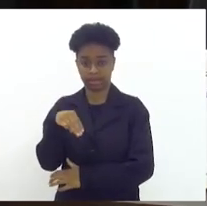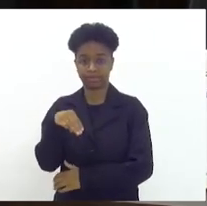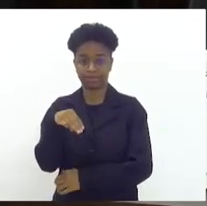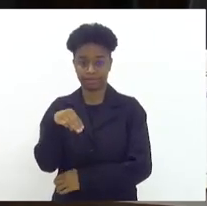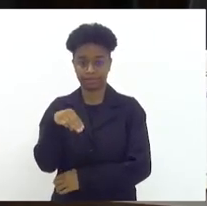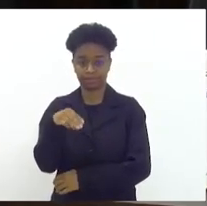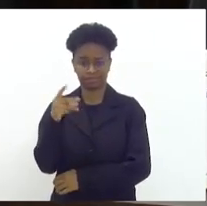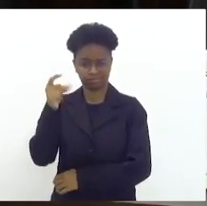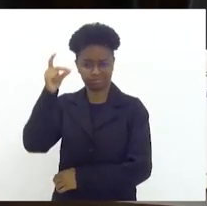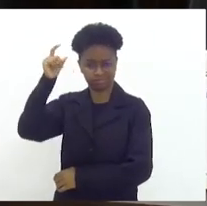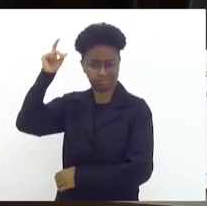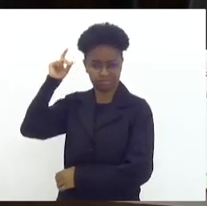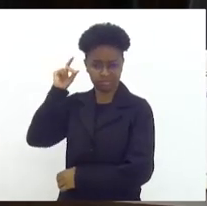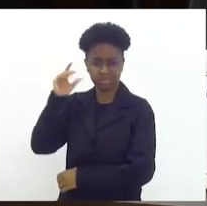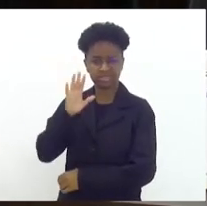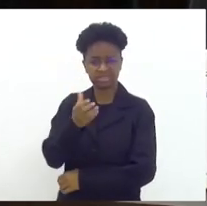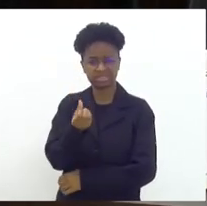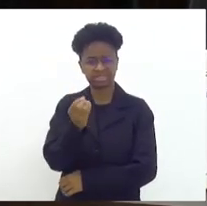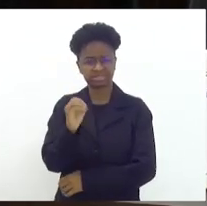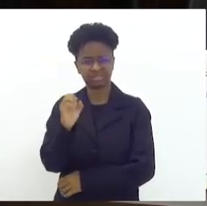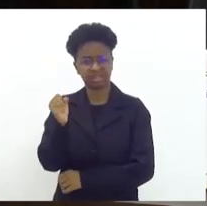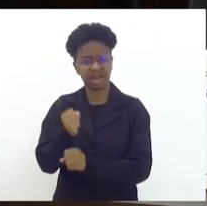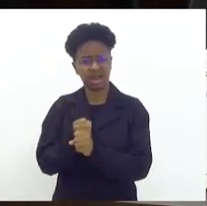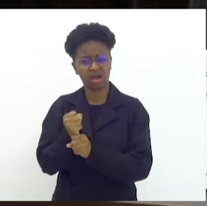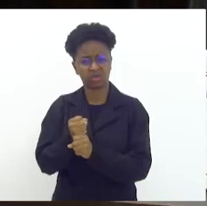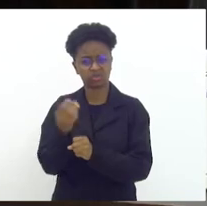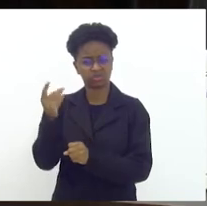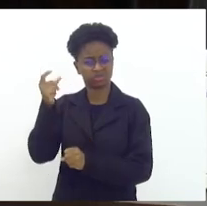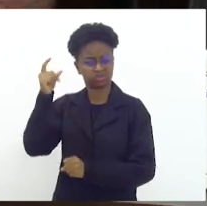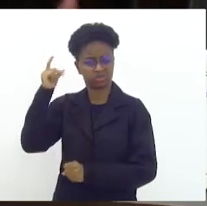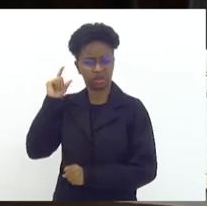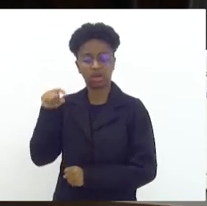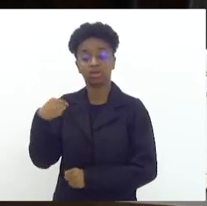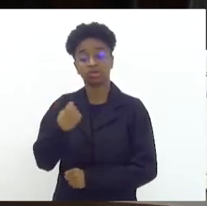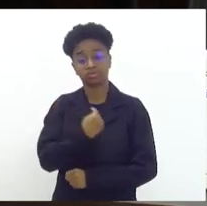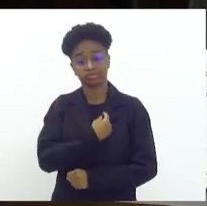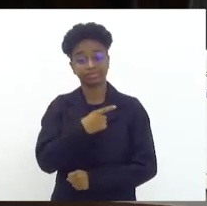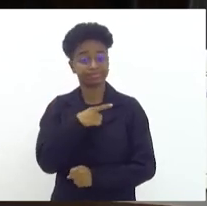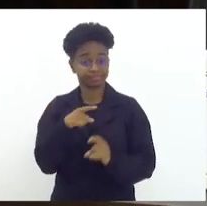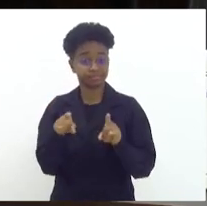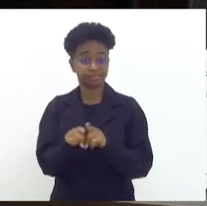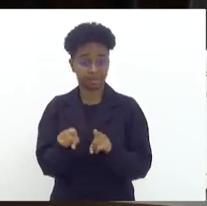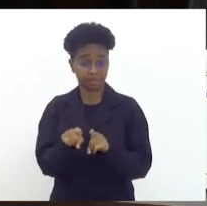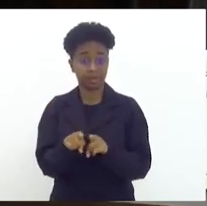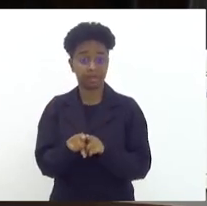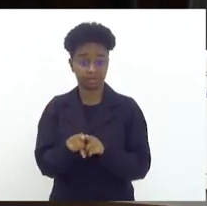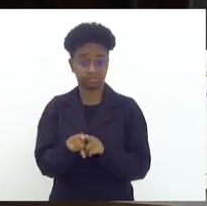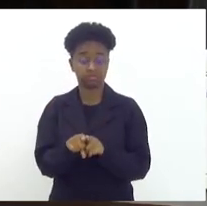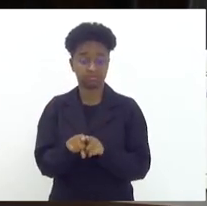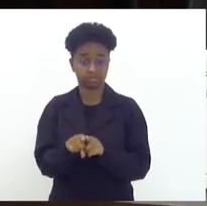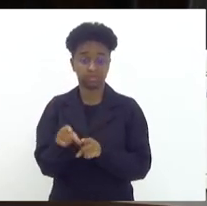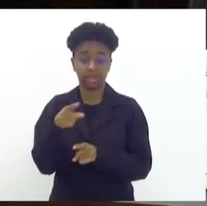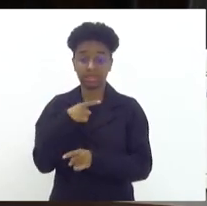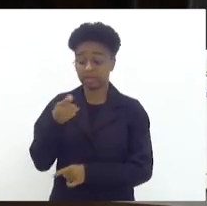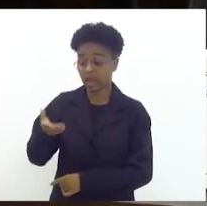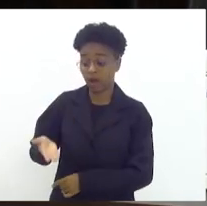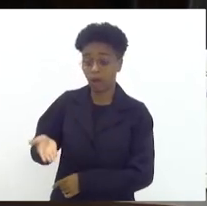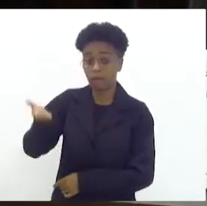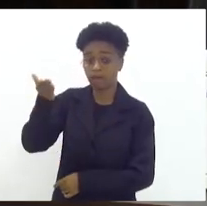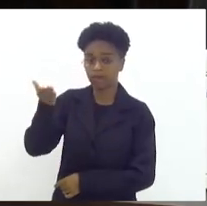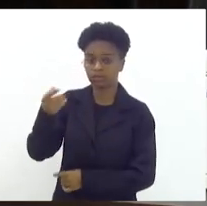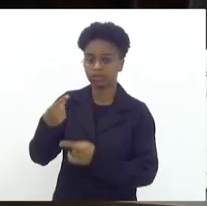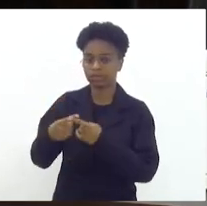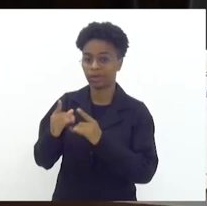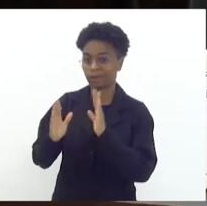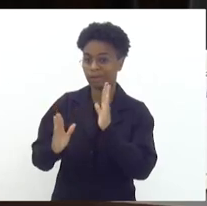lá atrás há 60 anos atrás Nós também tivemos isso houve um aumento porque porque